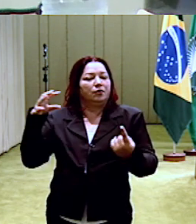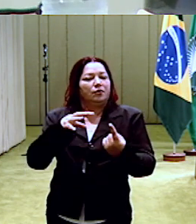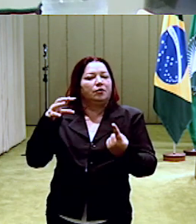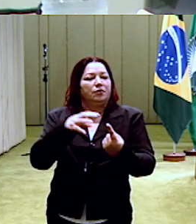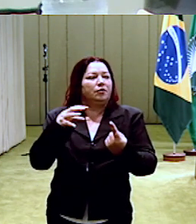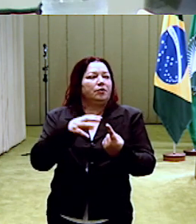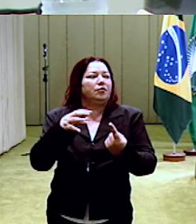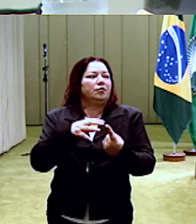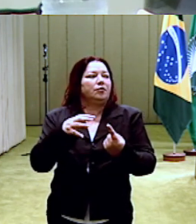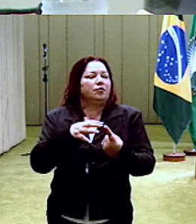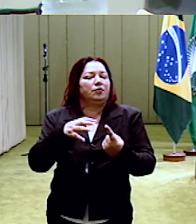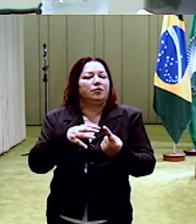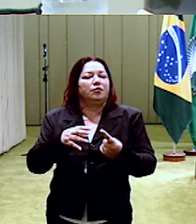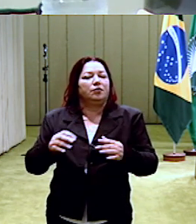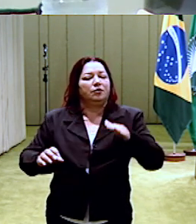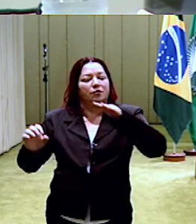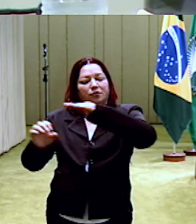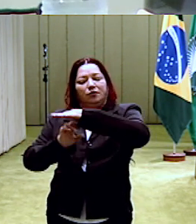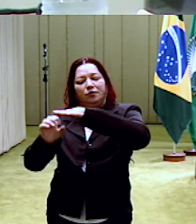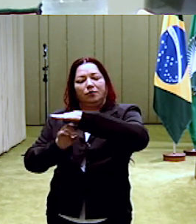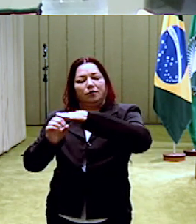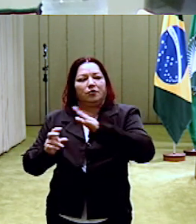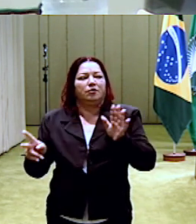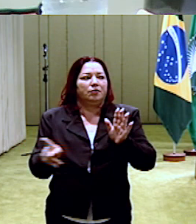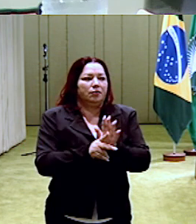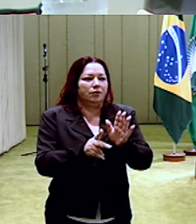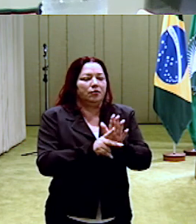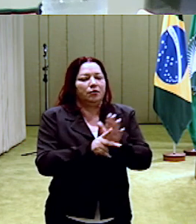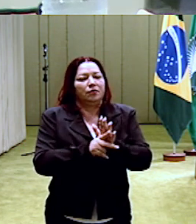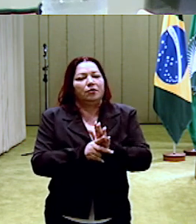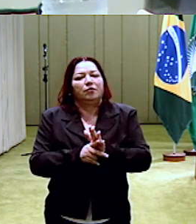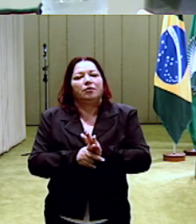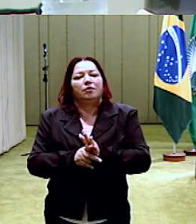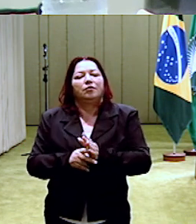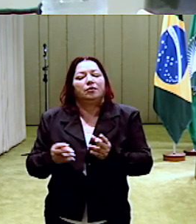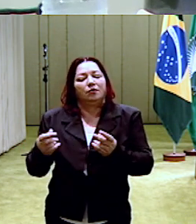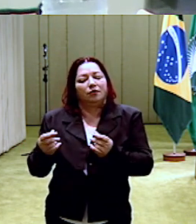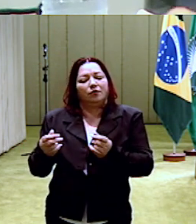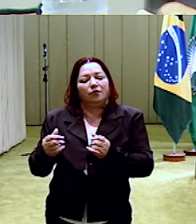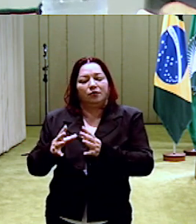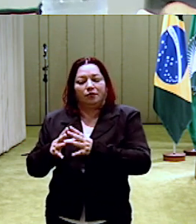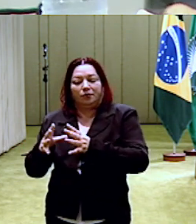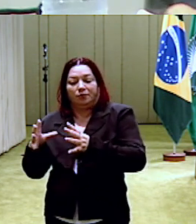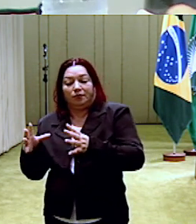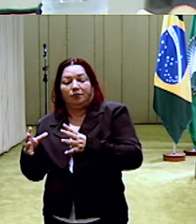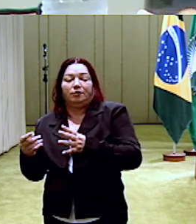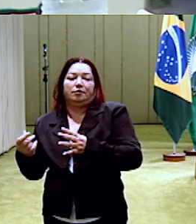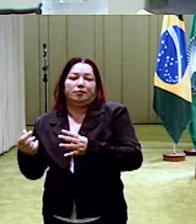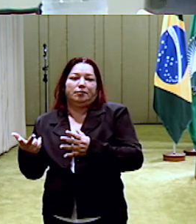indireta de corporações privadas, muitas delas com poderio econômico maior do que países